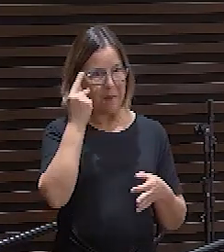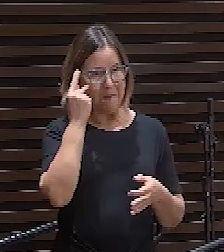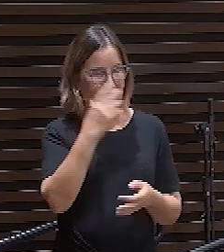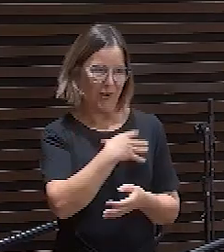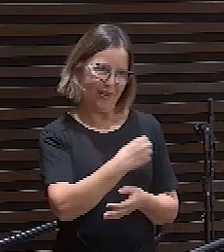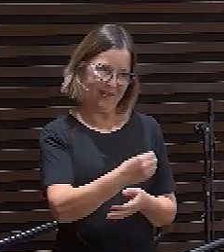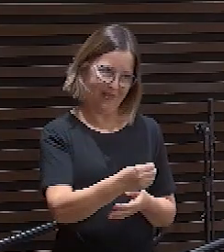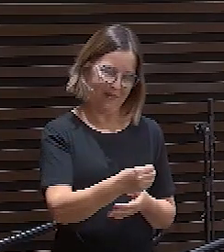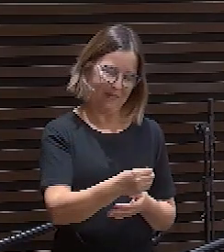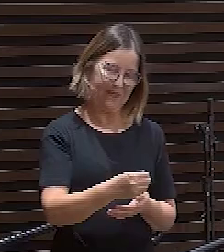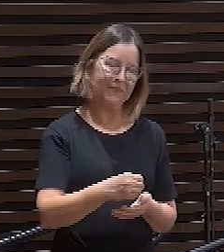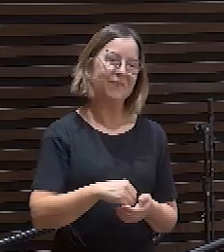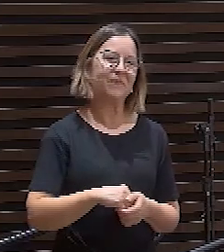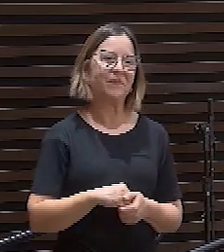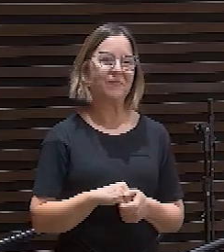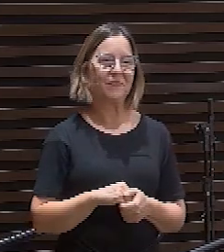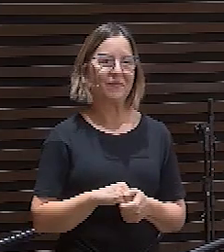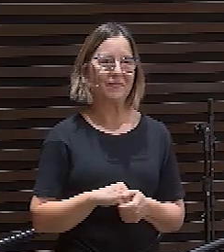gerações.